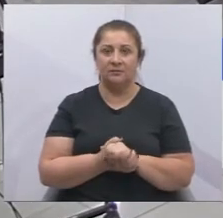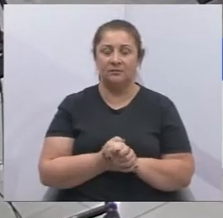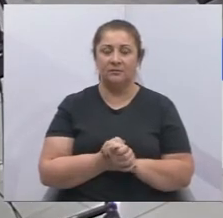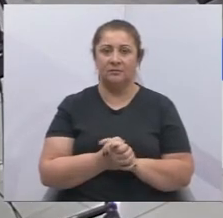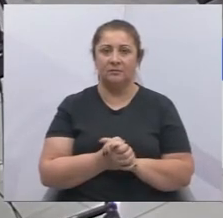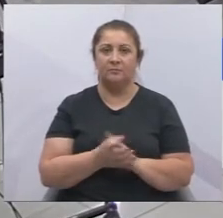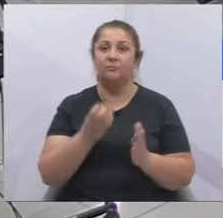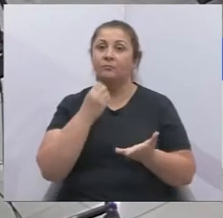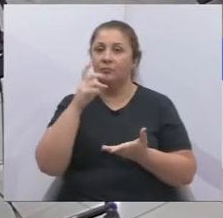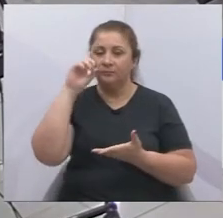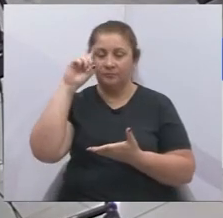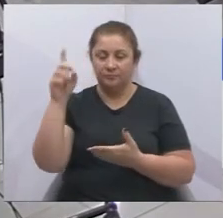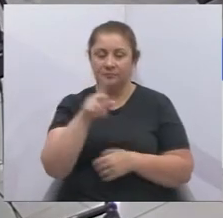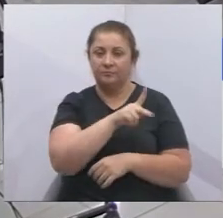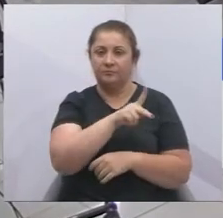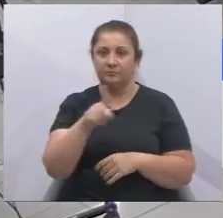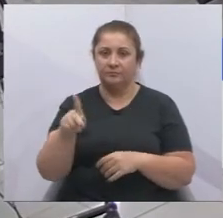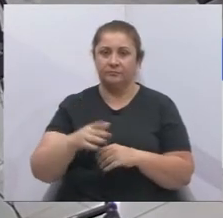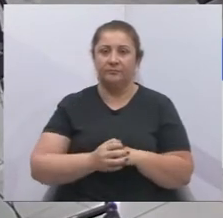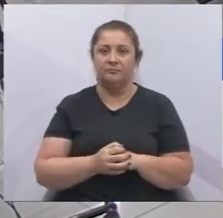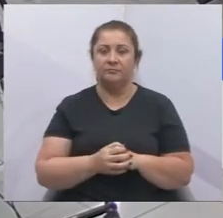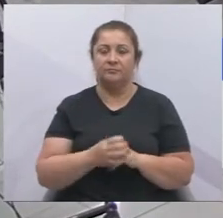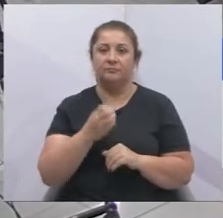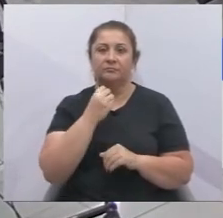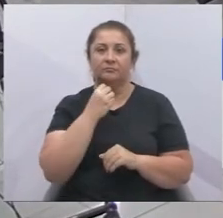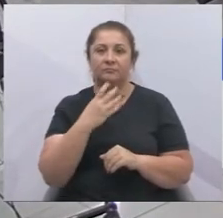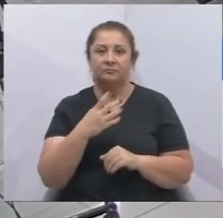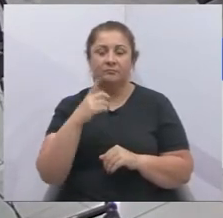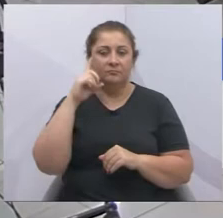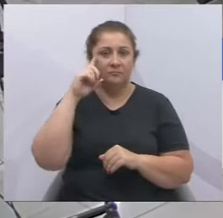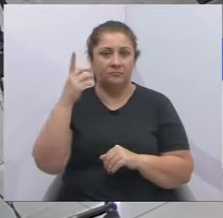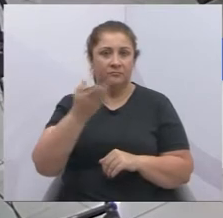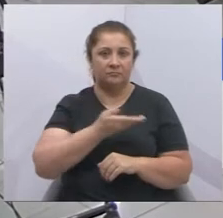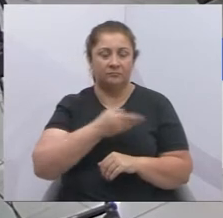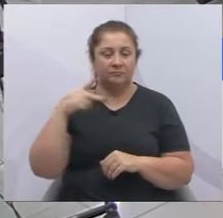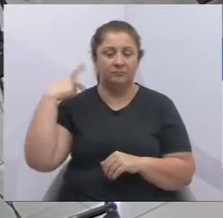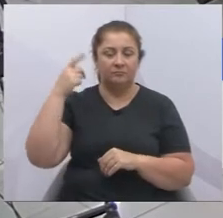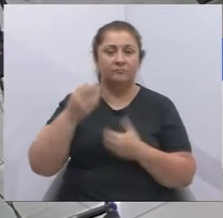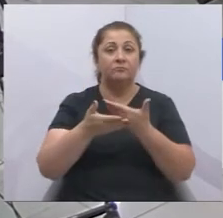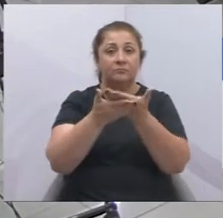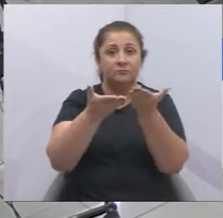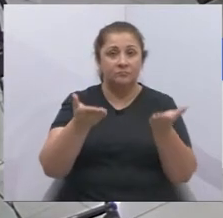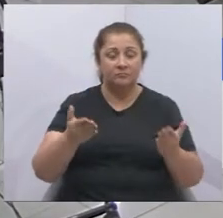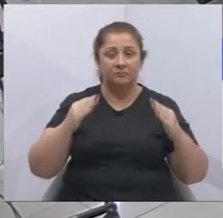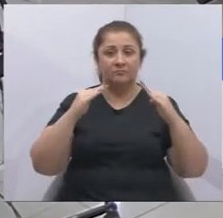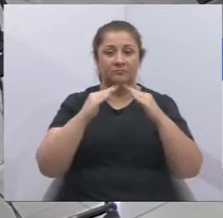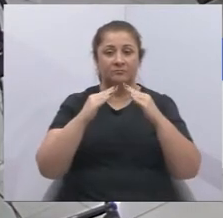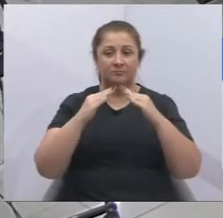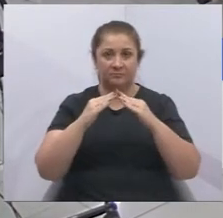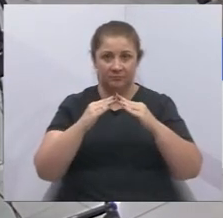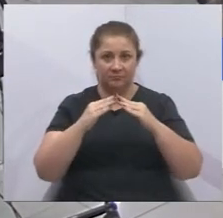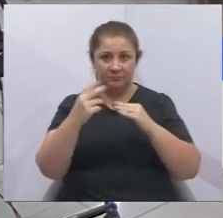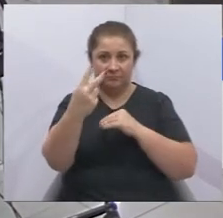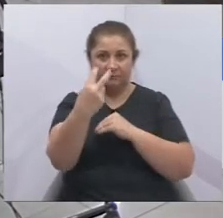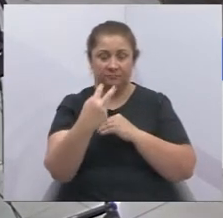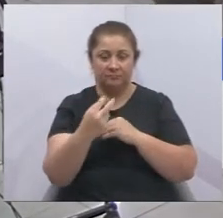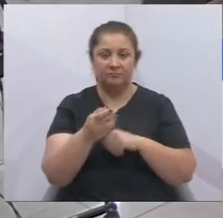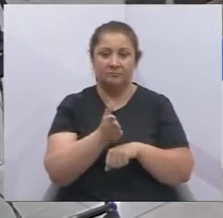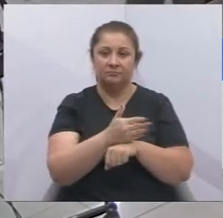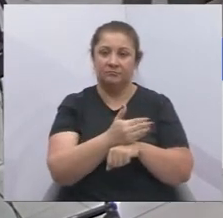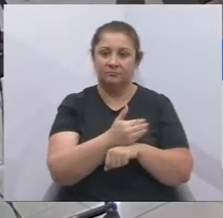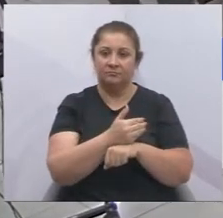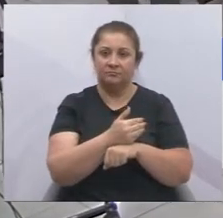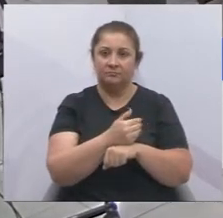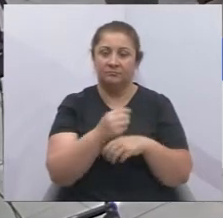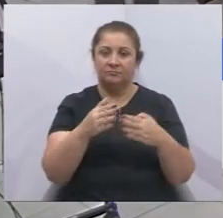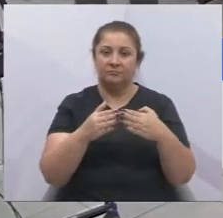Bom dia, presidente. Bom dia, nobres pares. Bom dia, você que está em casa nos assistindo. Antes de começar a minha fala, eu quero